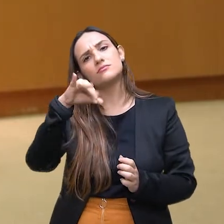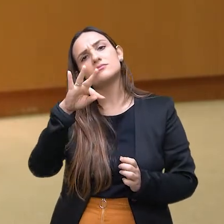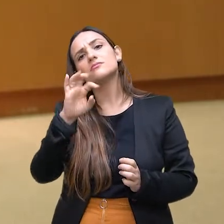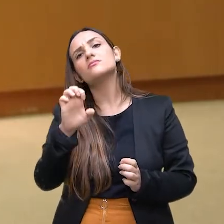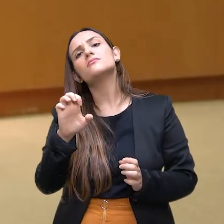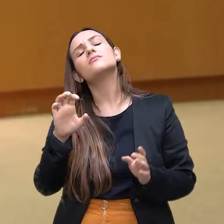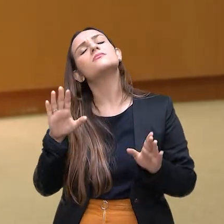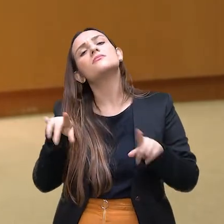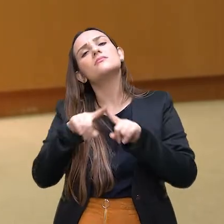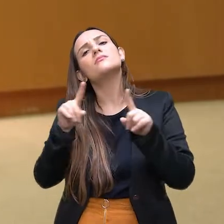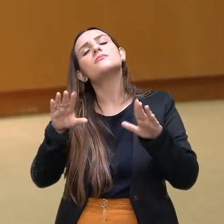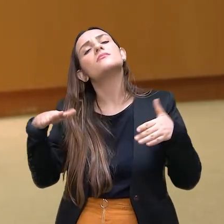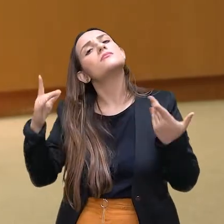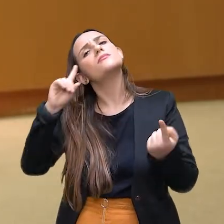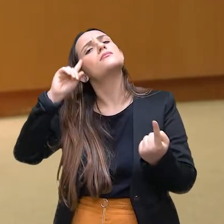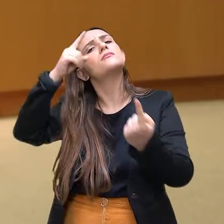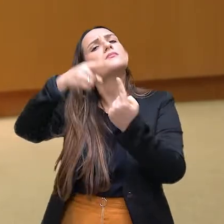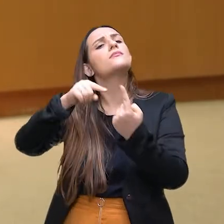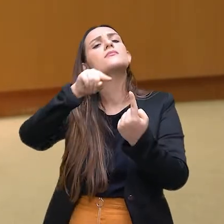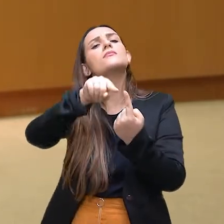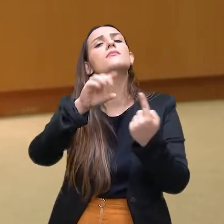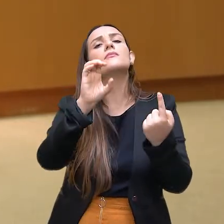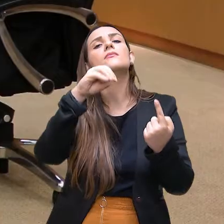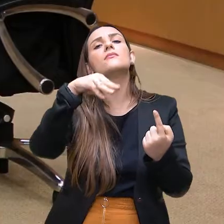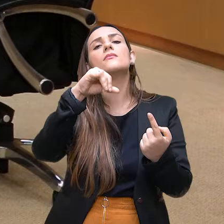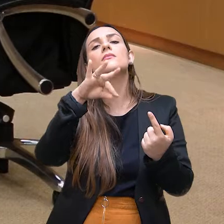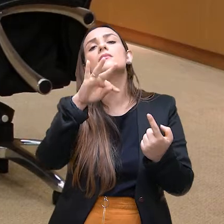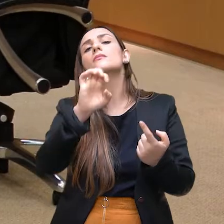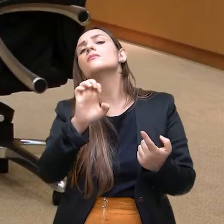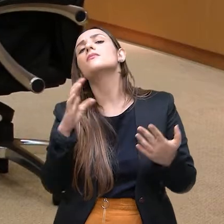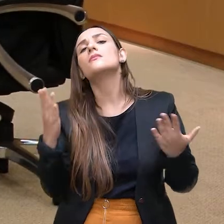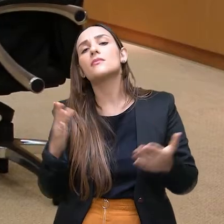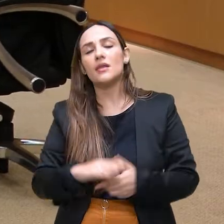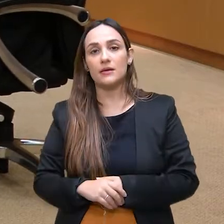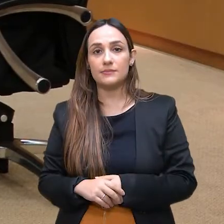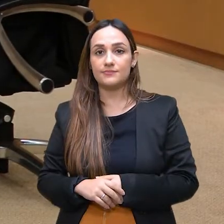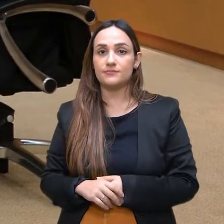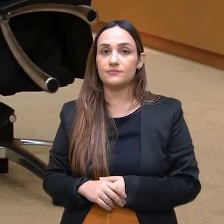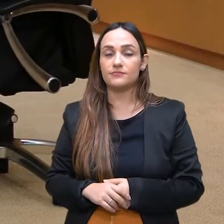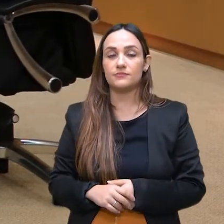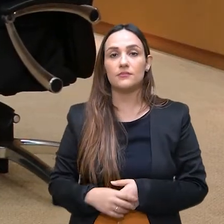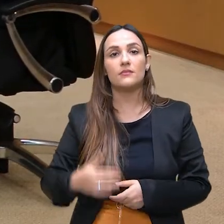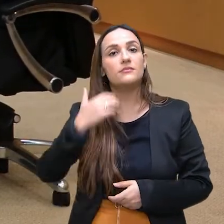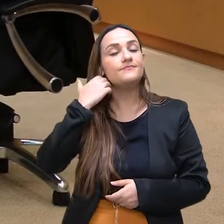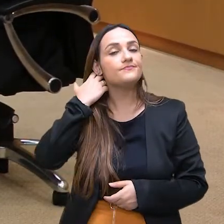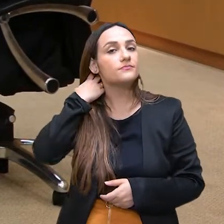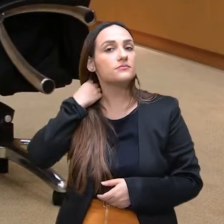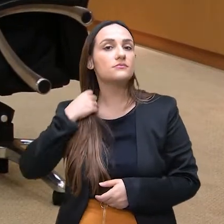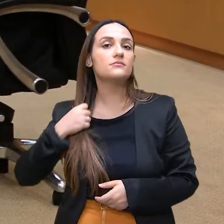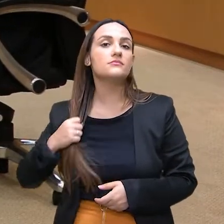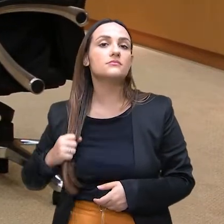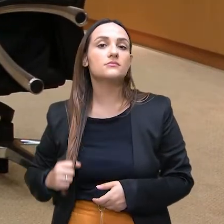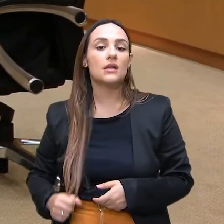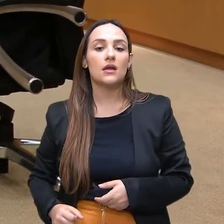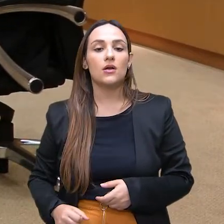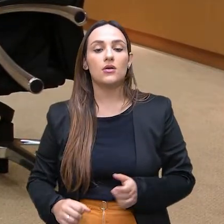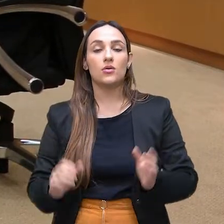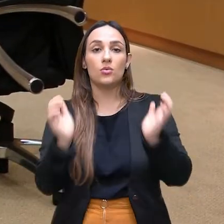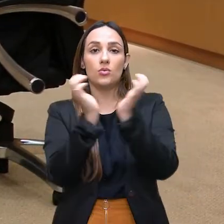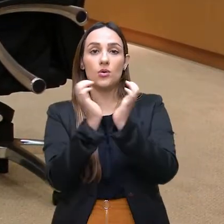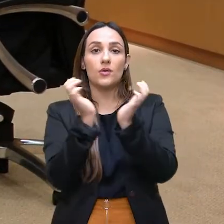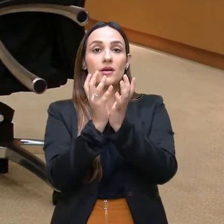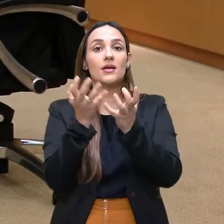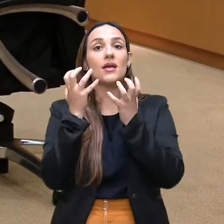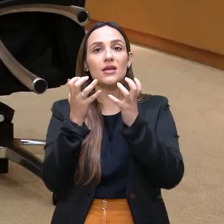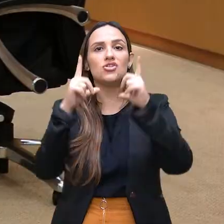quais são os objetivos do comitê? O que ele busca? Olha, principalmente o comitê busca reduzir